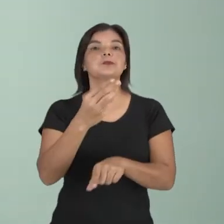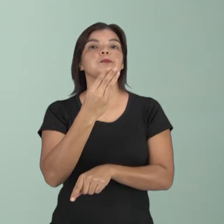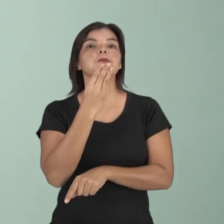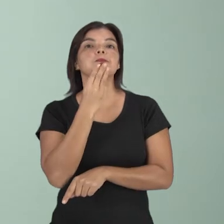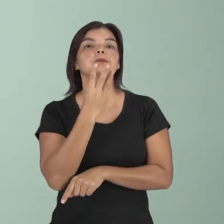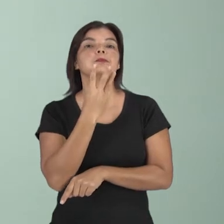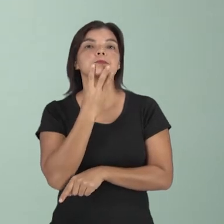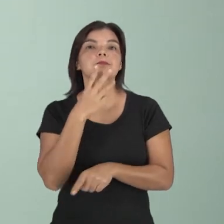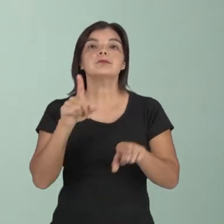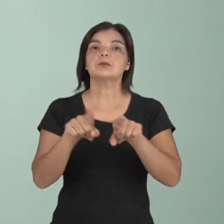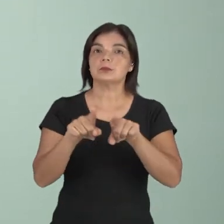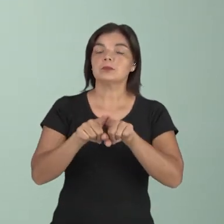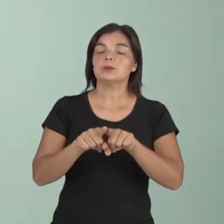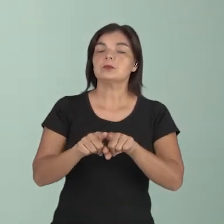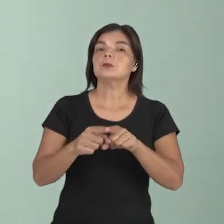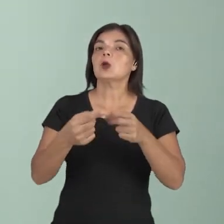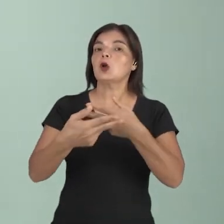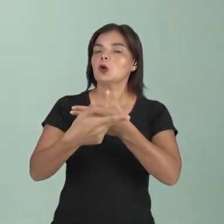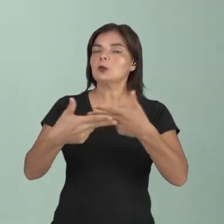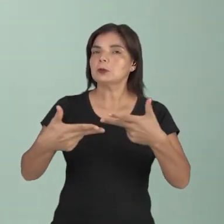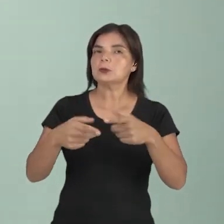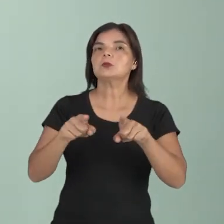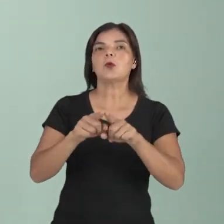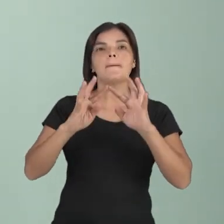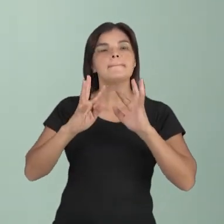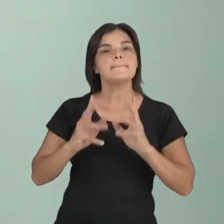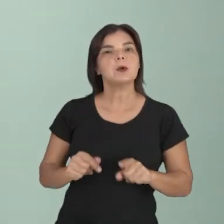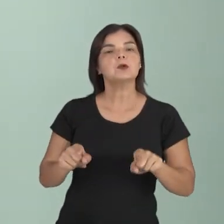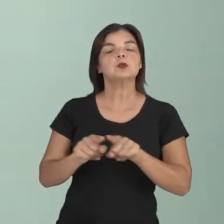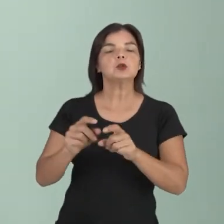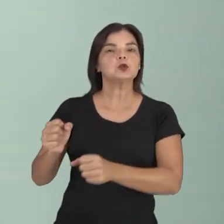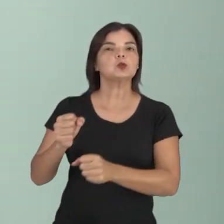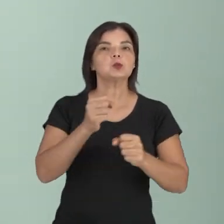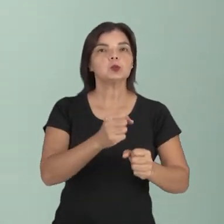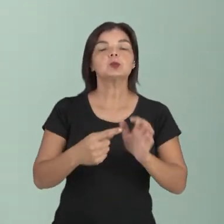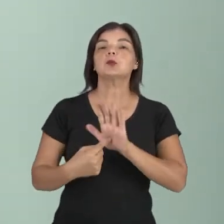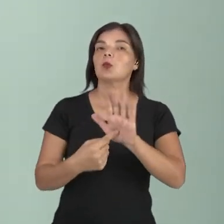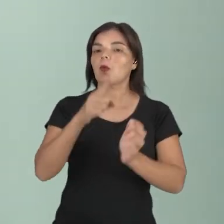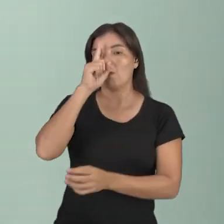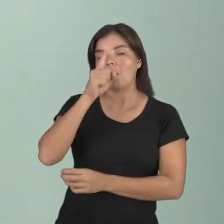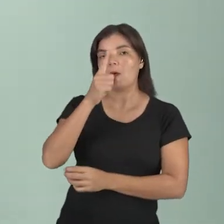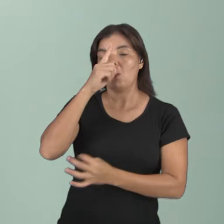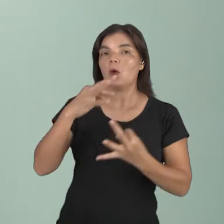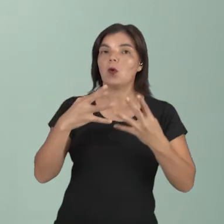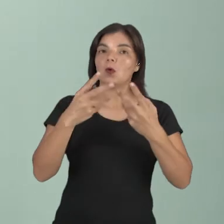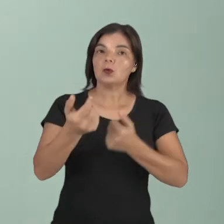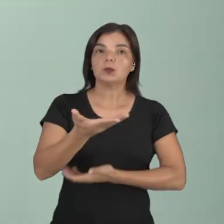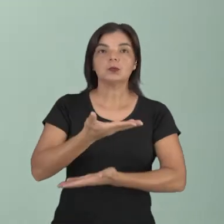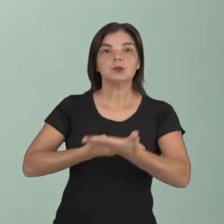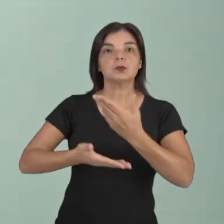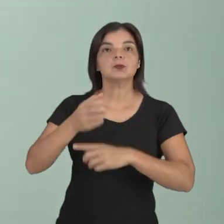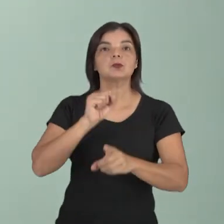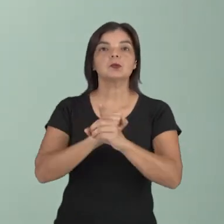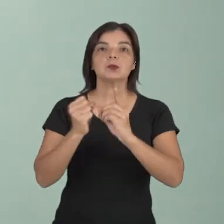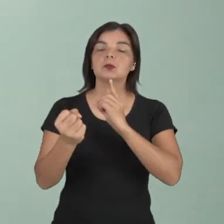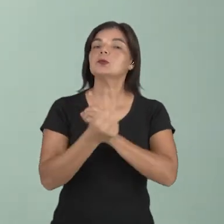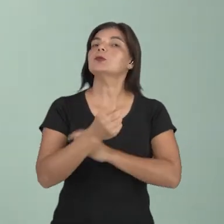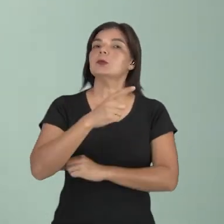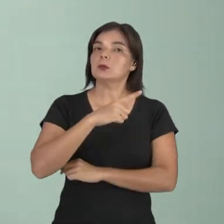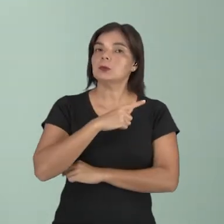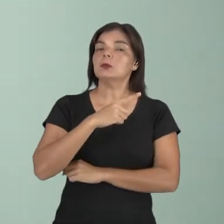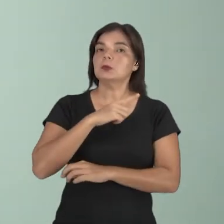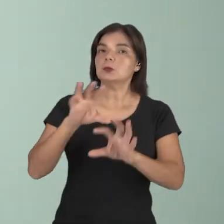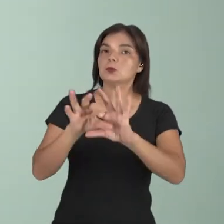as formas puras de dominação. Max Weber explicitou que todas as nossas relações sociais, elas